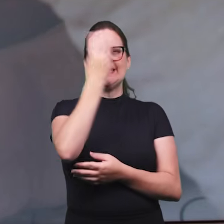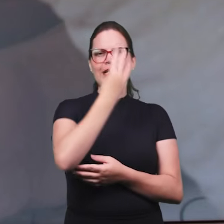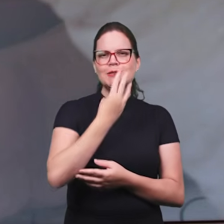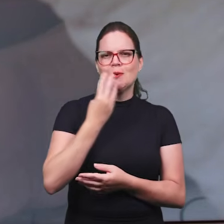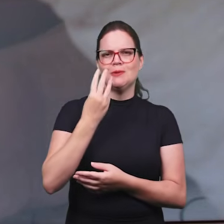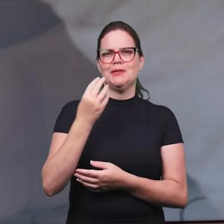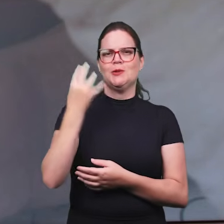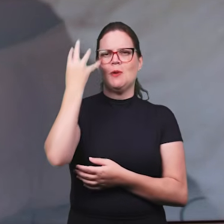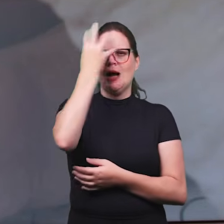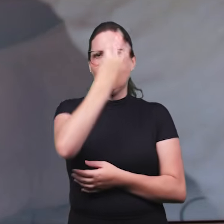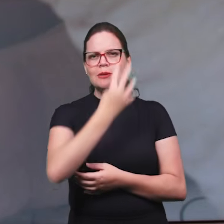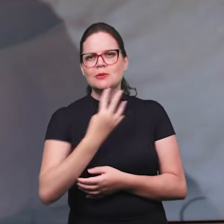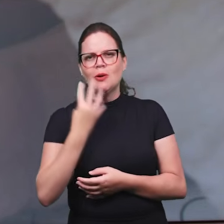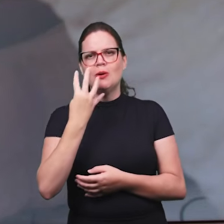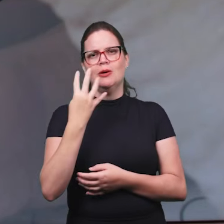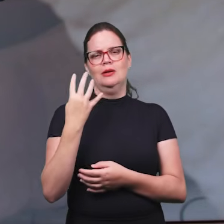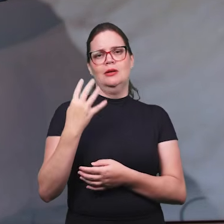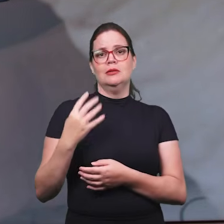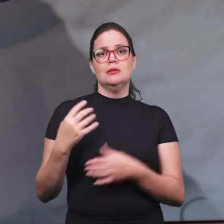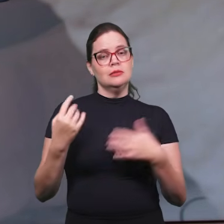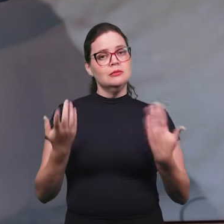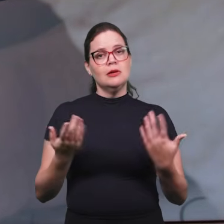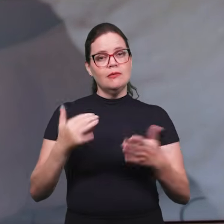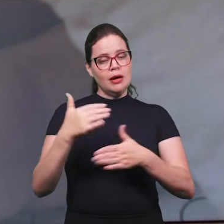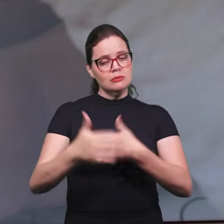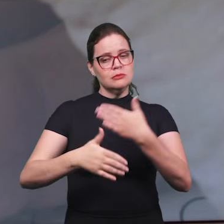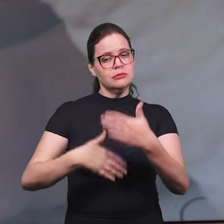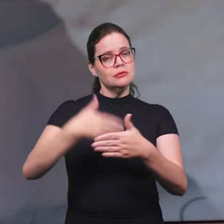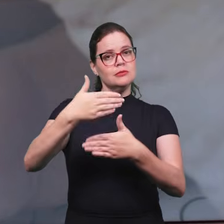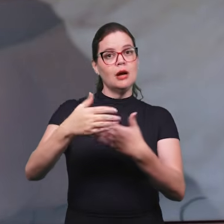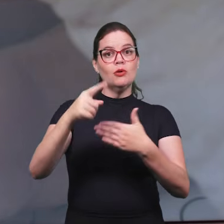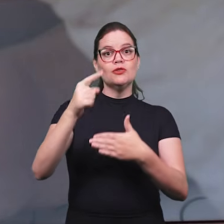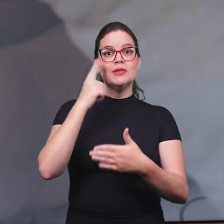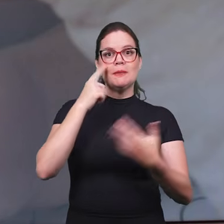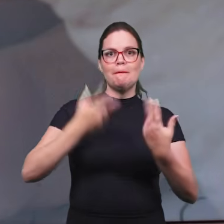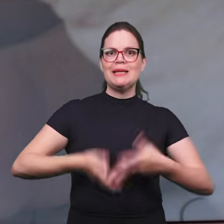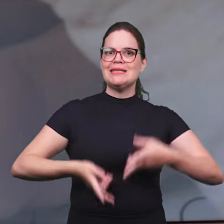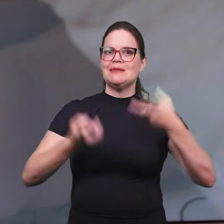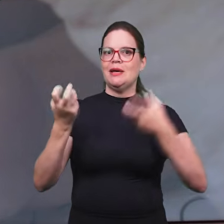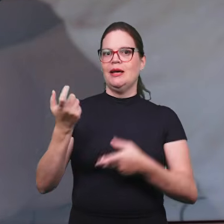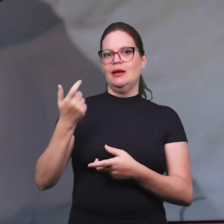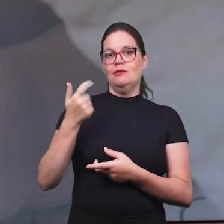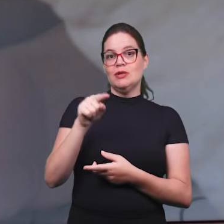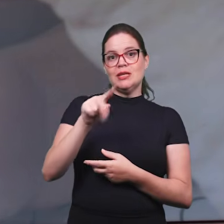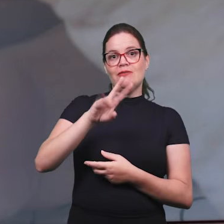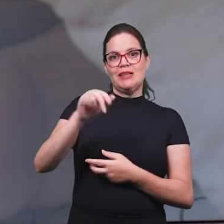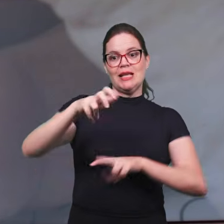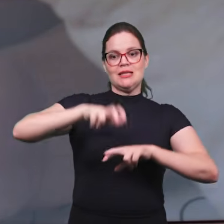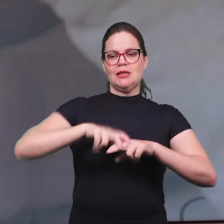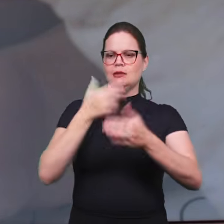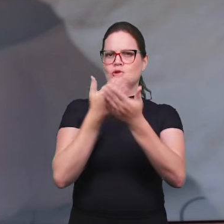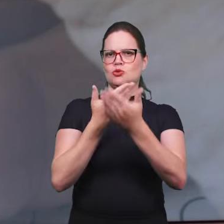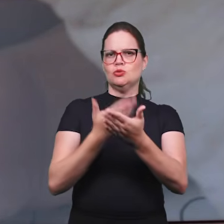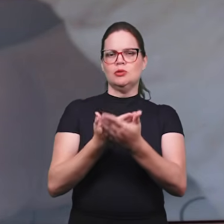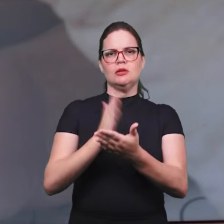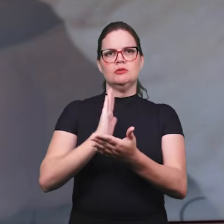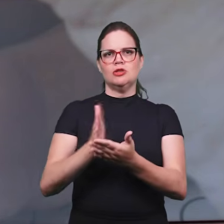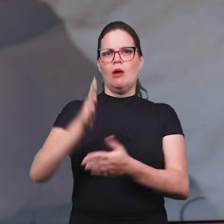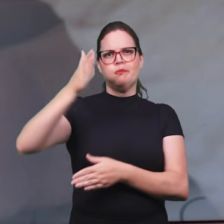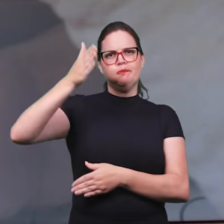ser 3 horas, 4 horas por dia, né? E isso, quando você vê, você já vai estar o